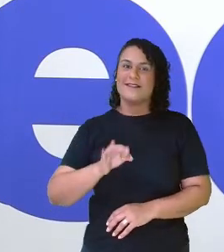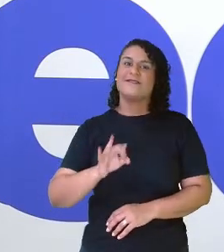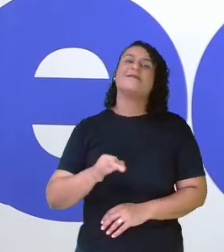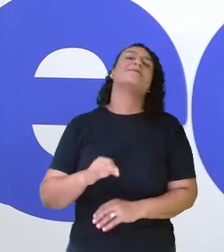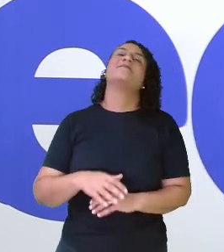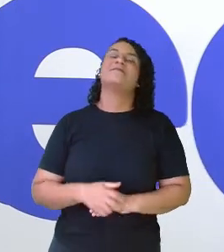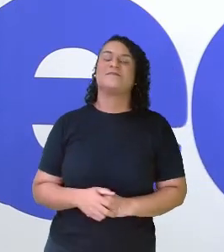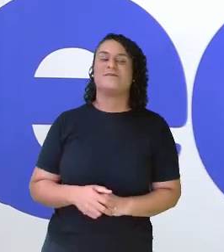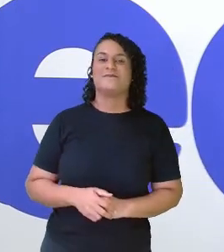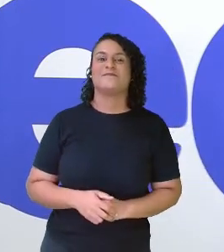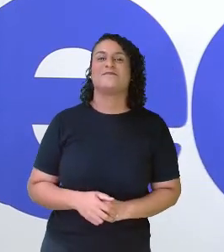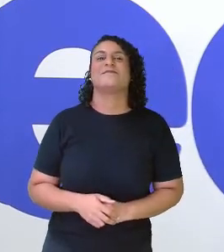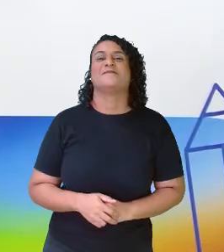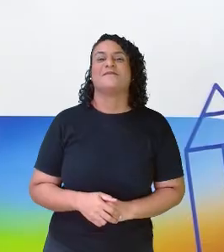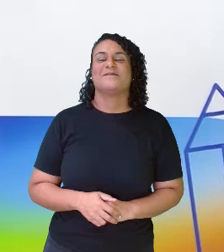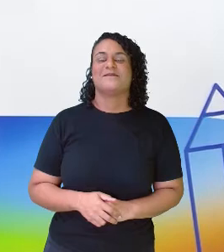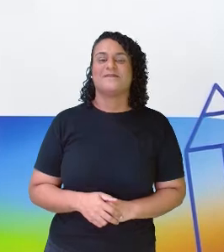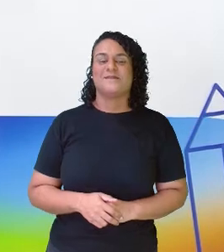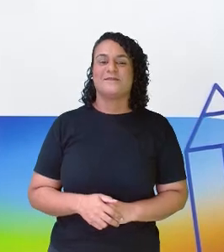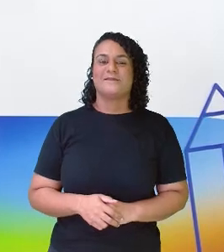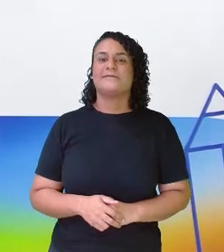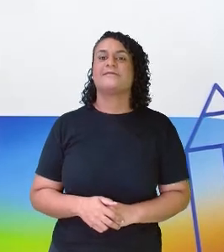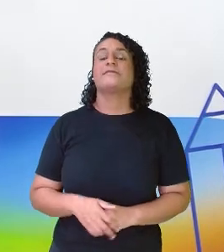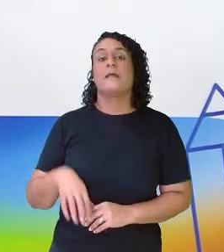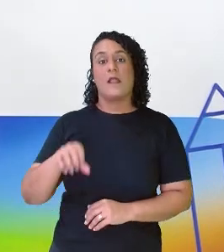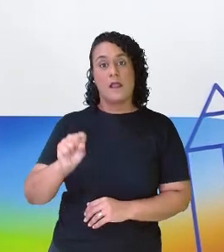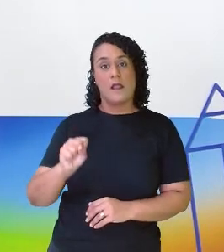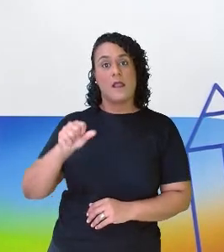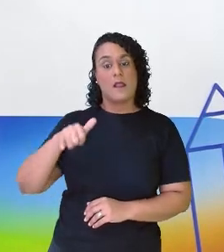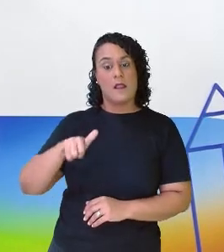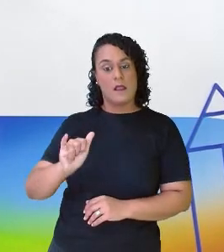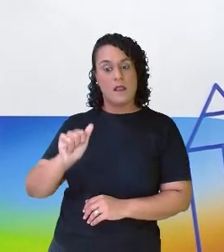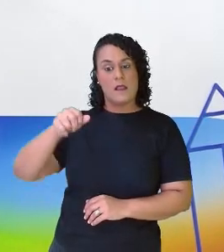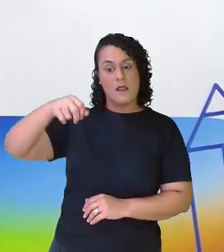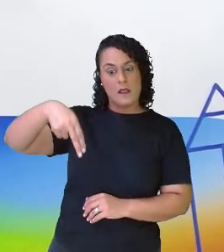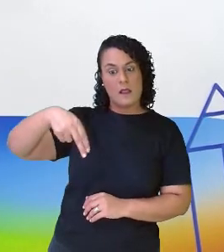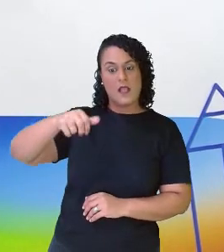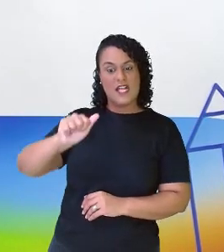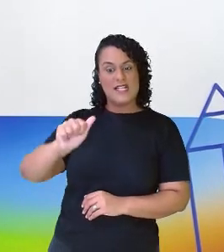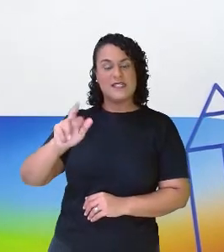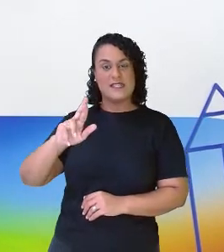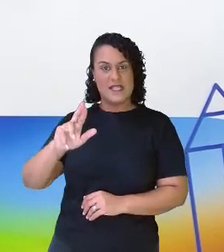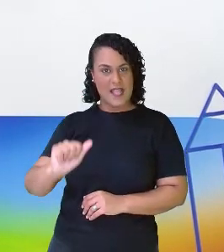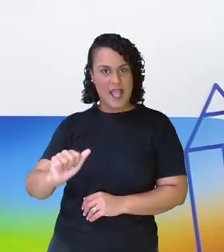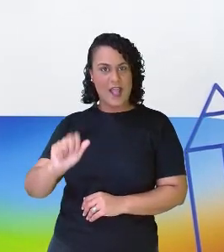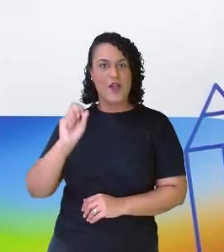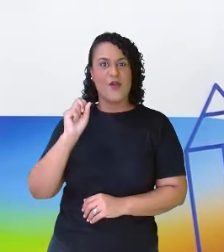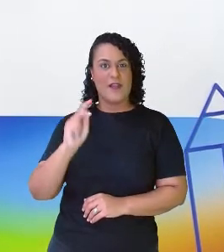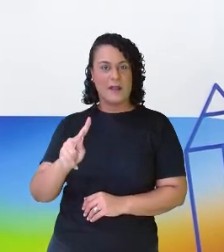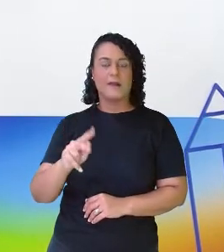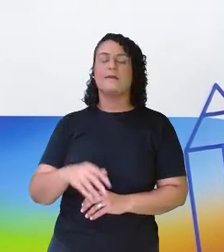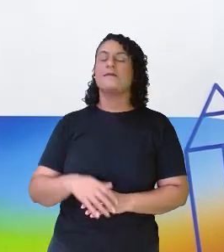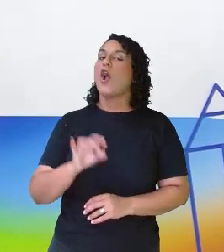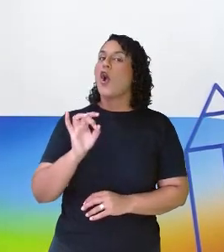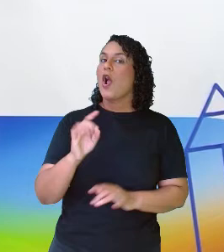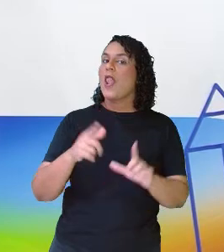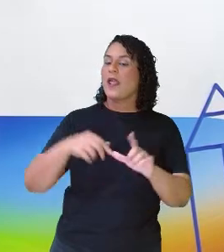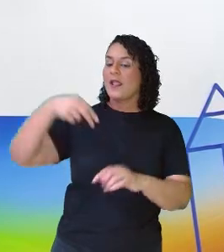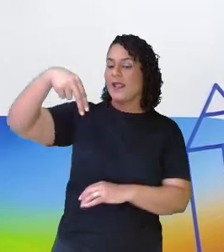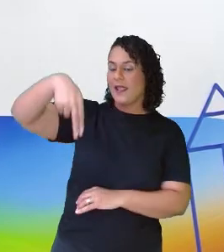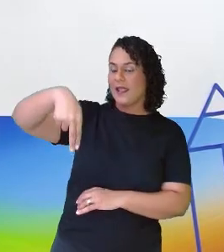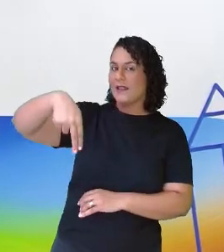é maravilhosa. É Sinara, tá com N. Eu vou falar até assim com N, né, para eles